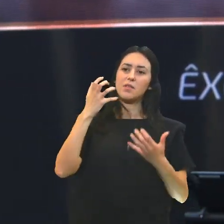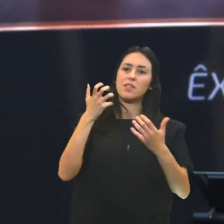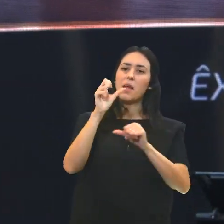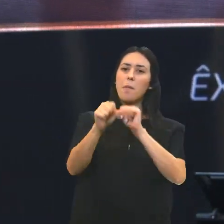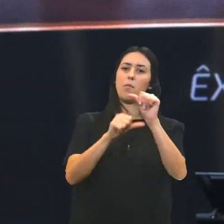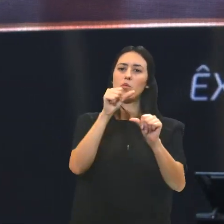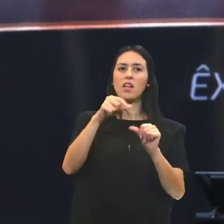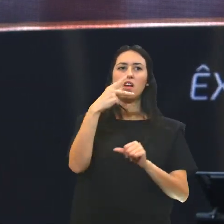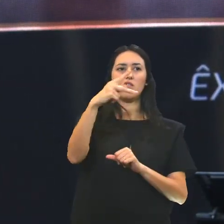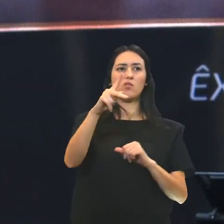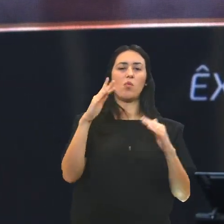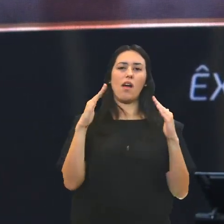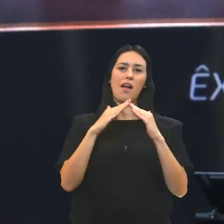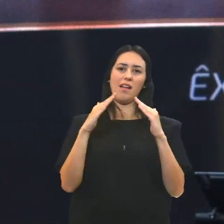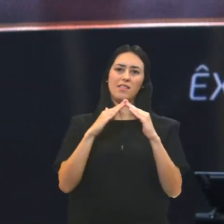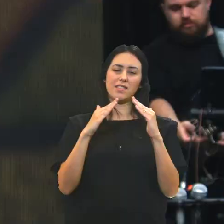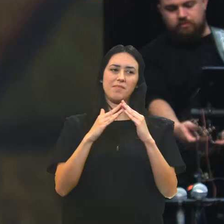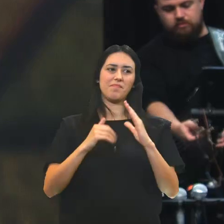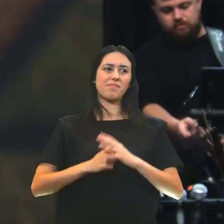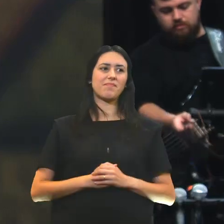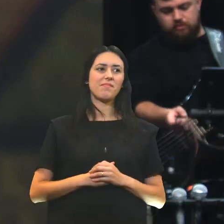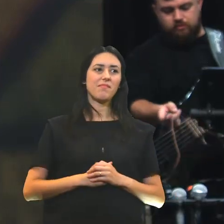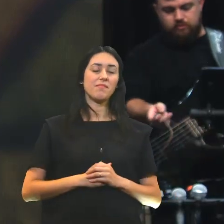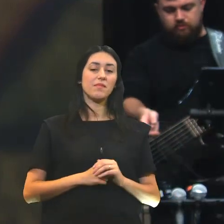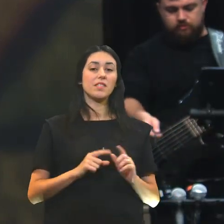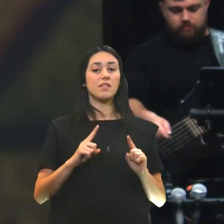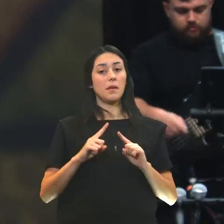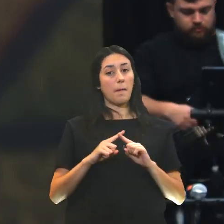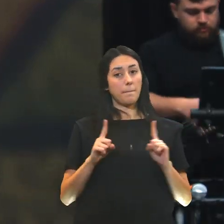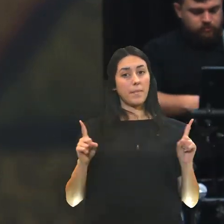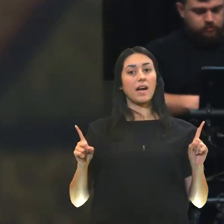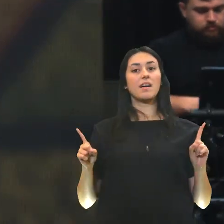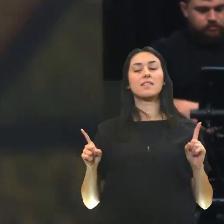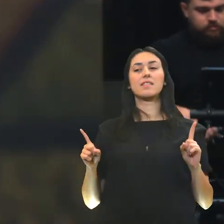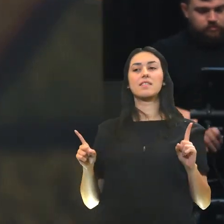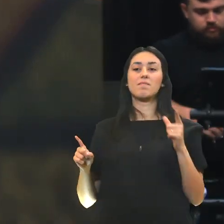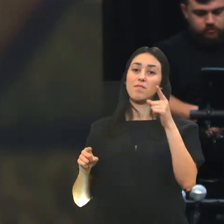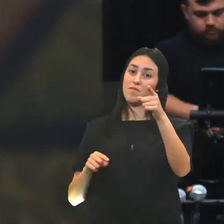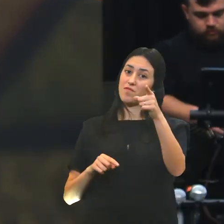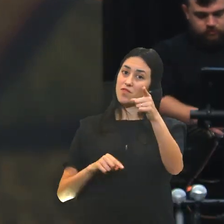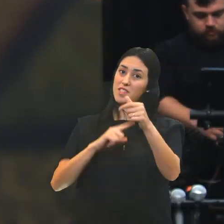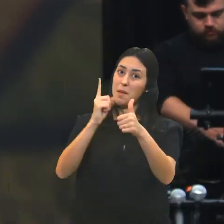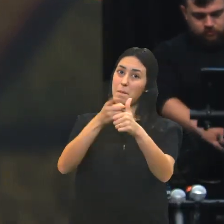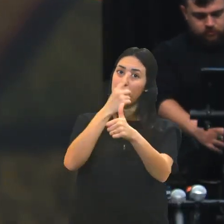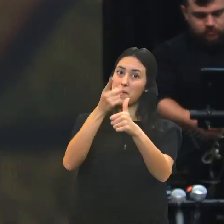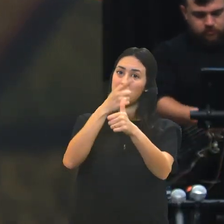casa. Mas tudo começa com você.